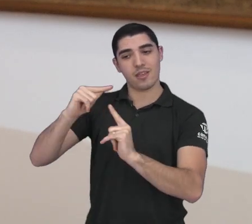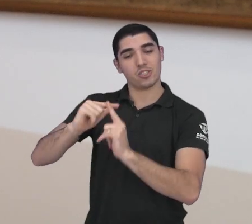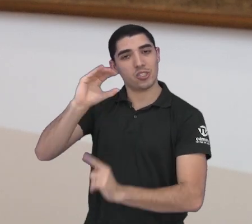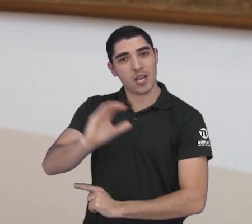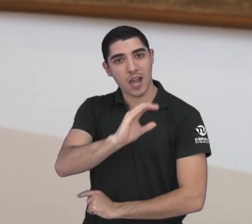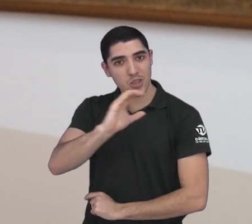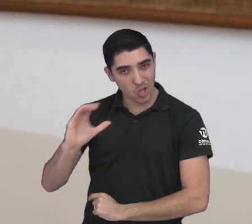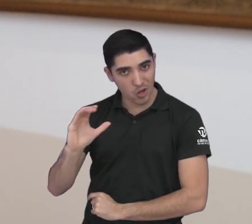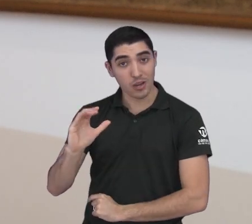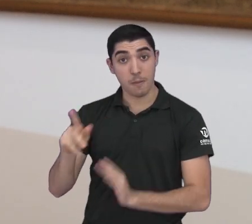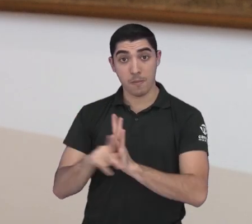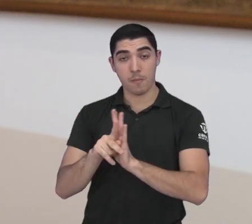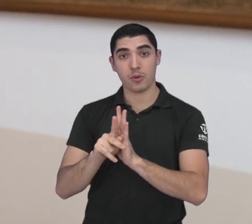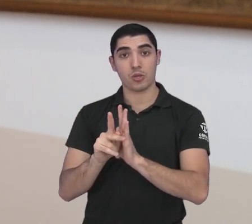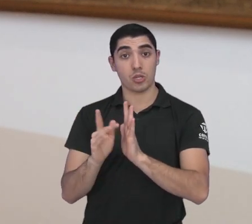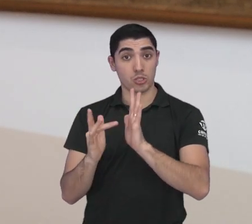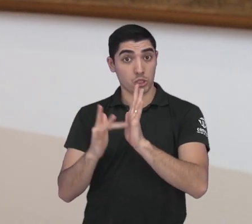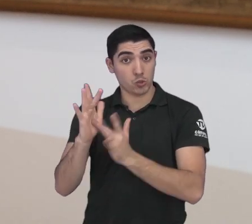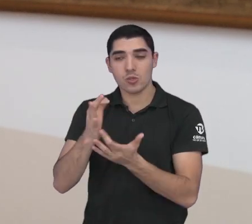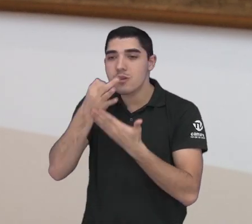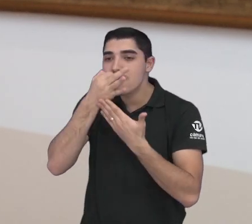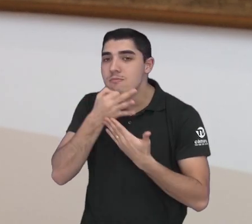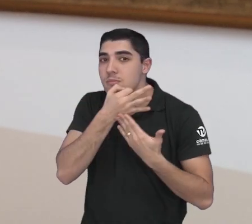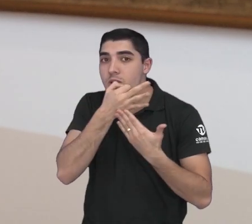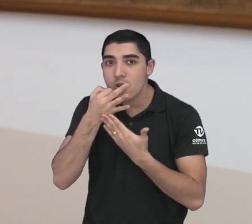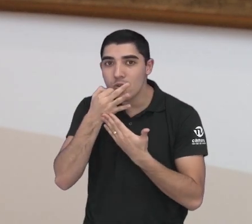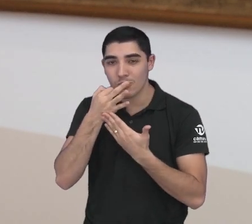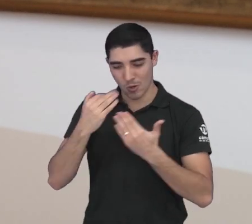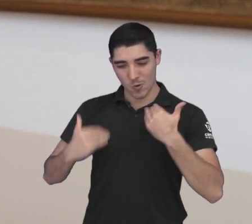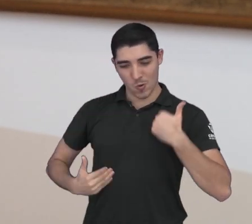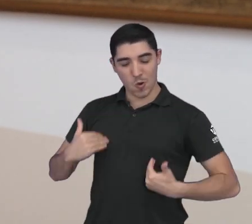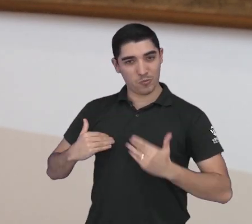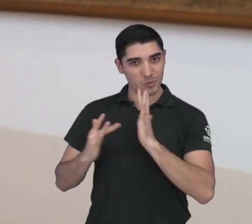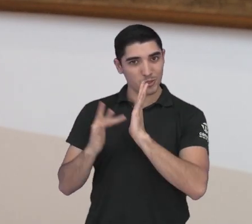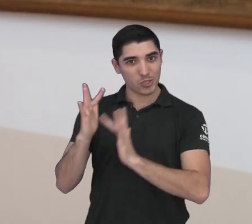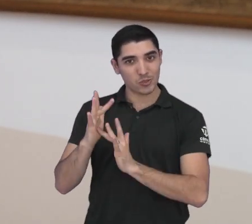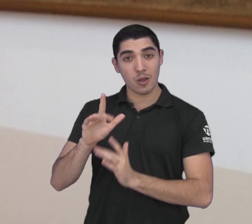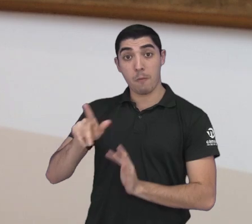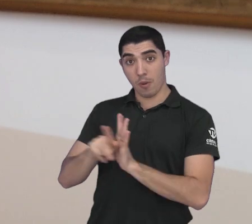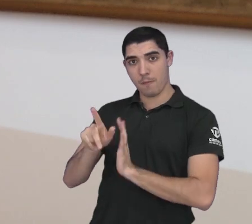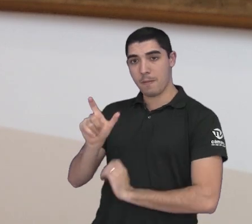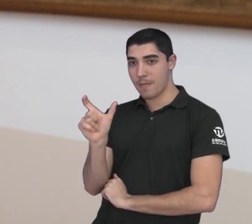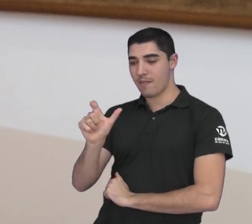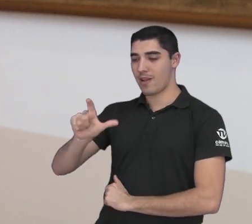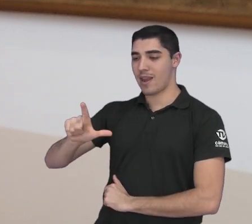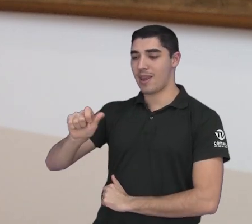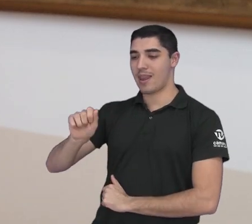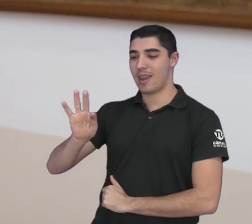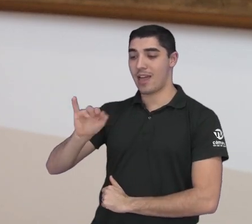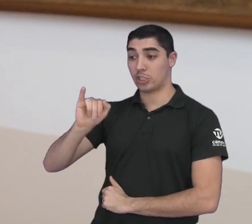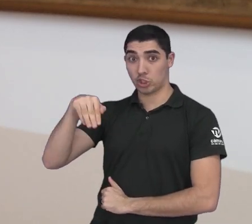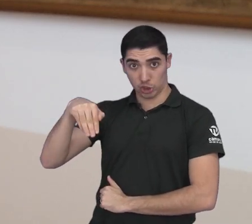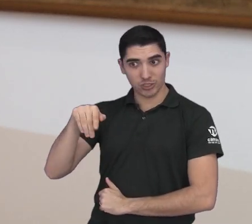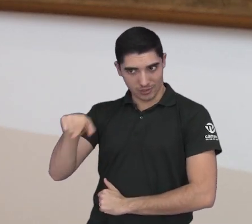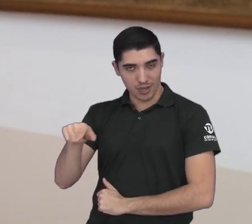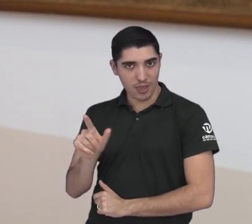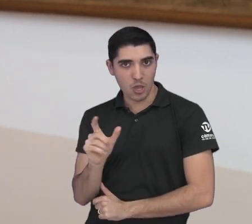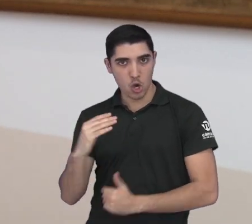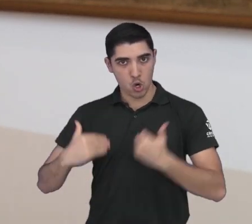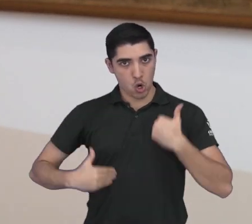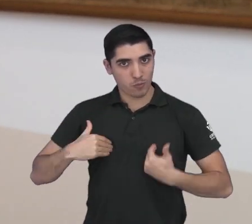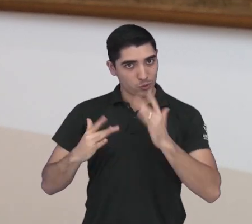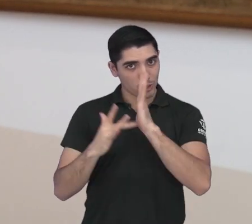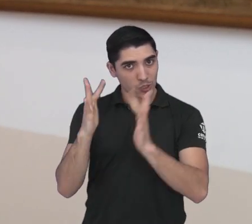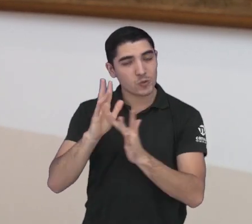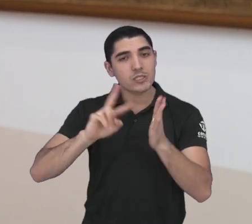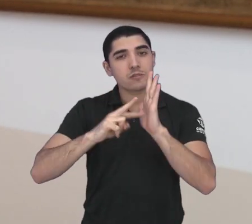católica na Sagrada Eucaristia, no corpo de Cristo. Inclusive, Corpus Christi, que vem do latim corpo de Cristo, é